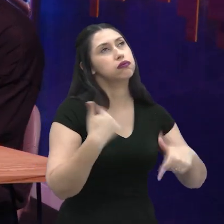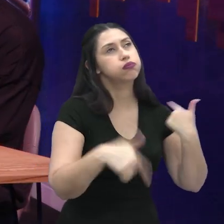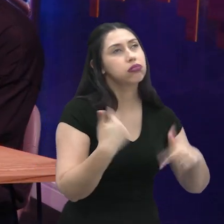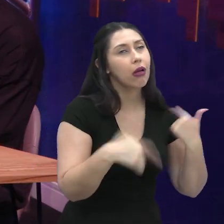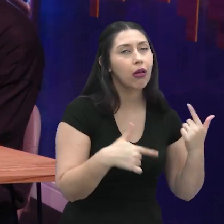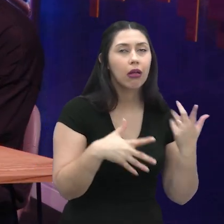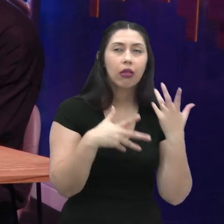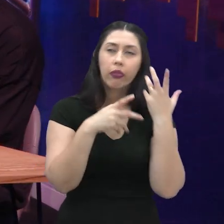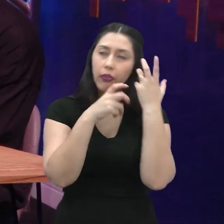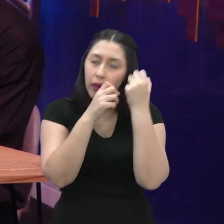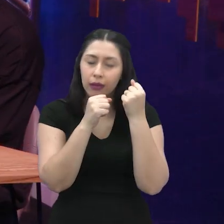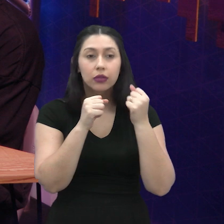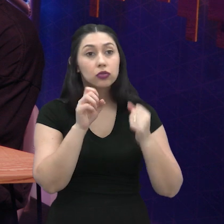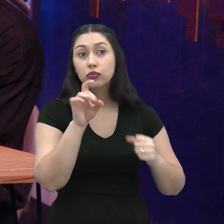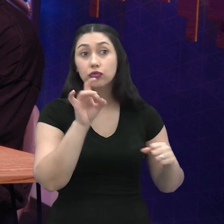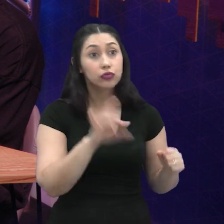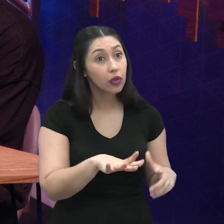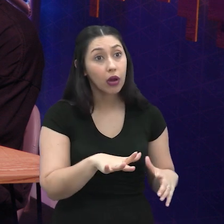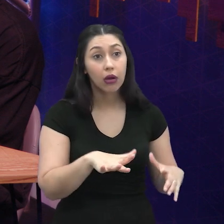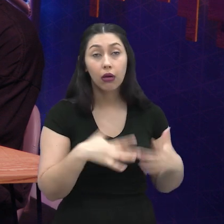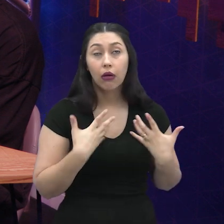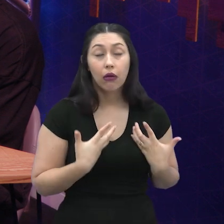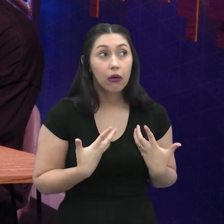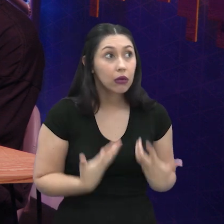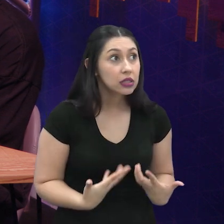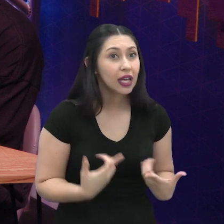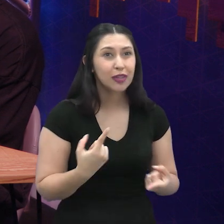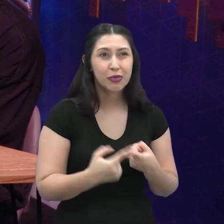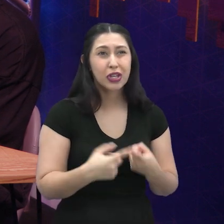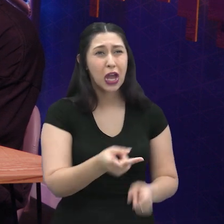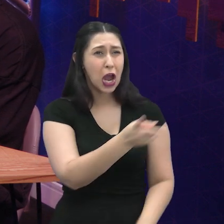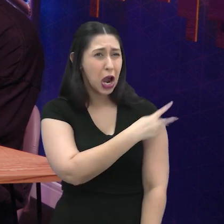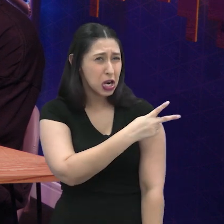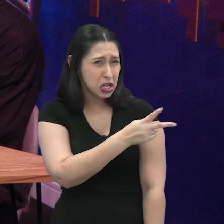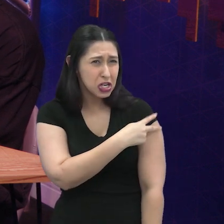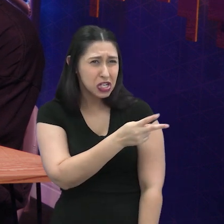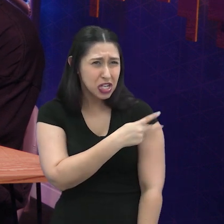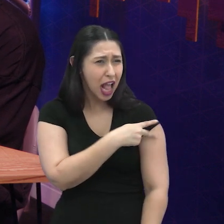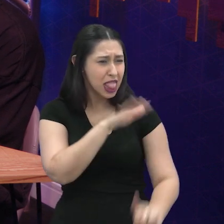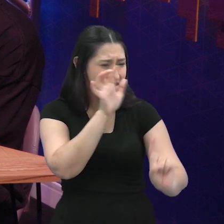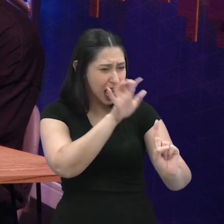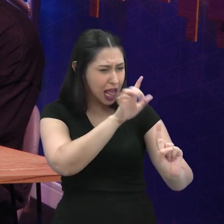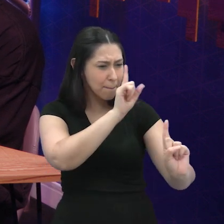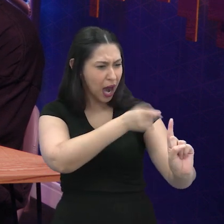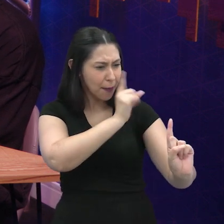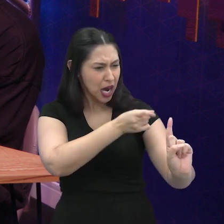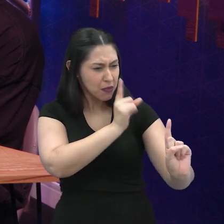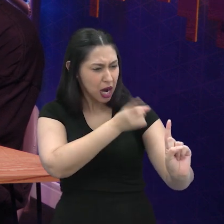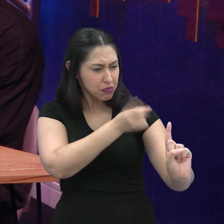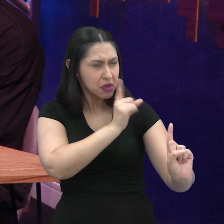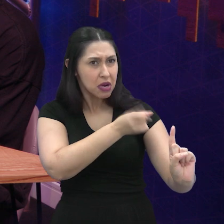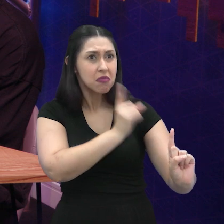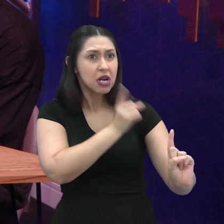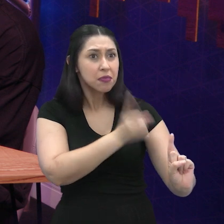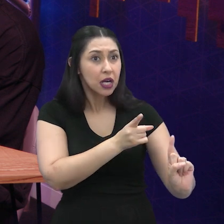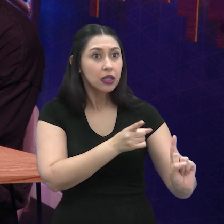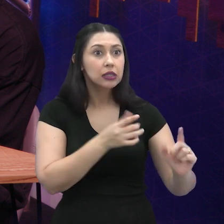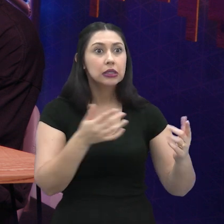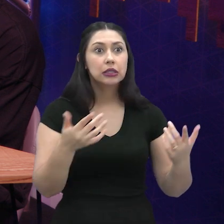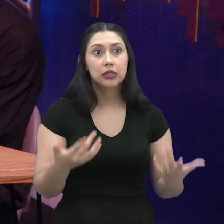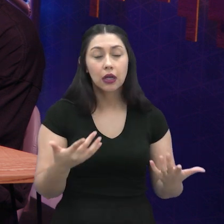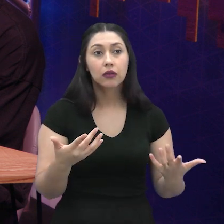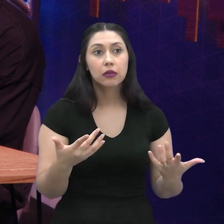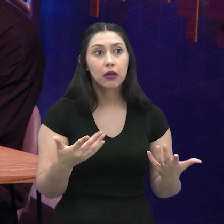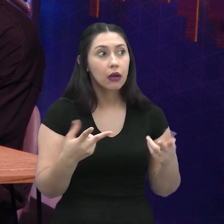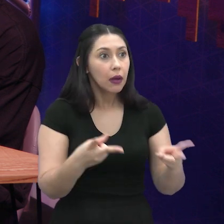de manhãzinha, volta à noite, assim, ele é extremamente sobrecarregado pelo chefe dele. O chefe dele é totalmente abusivo, trata ele super